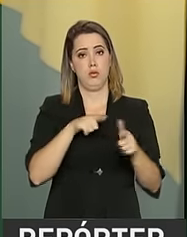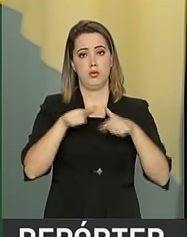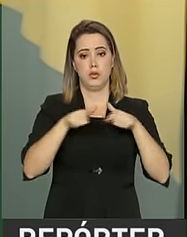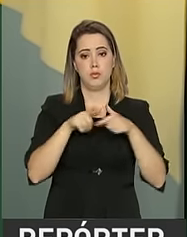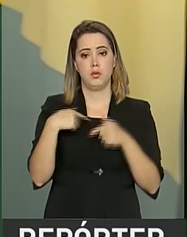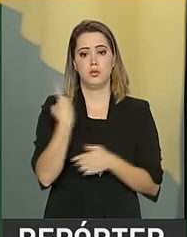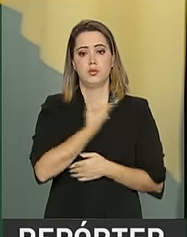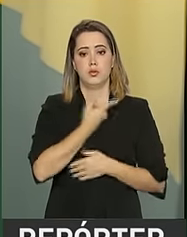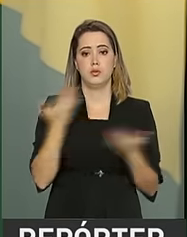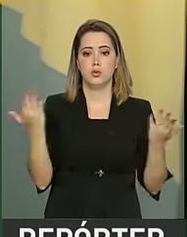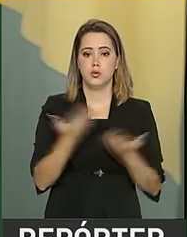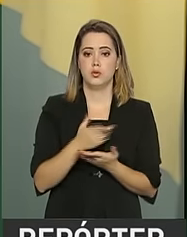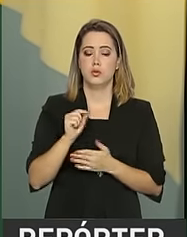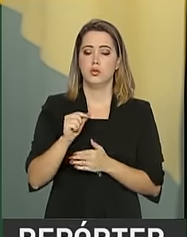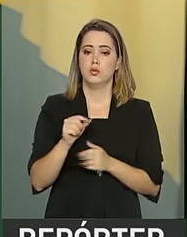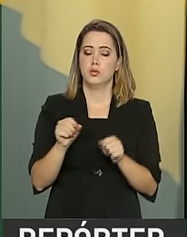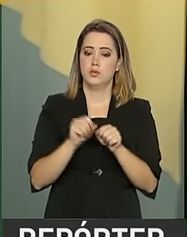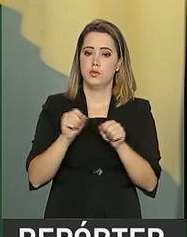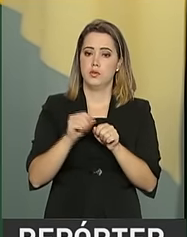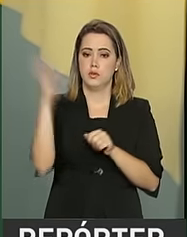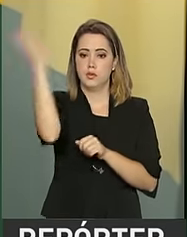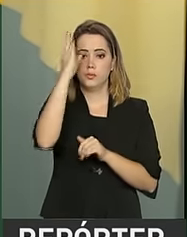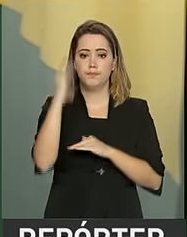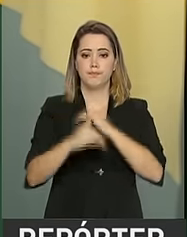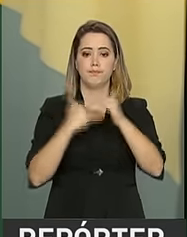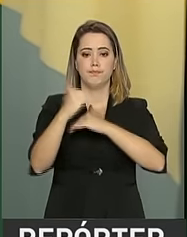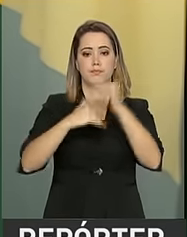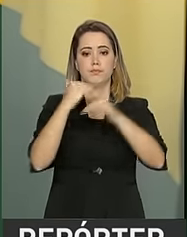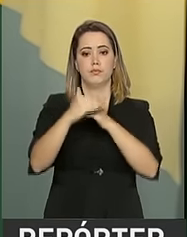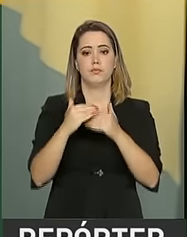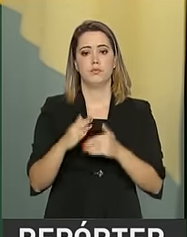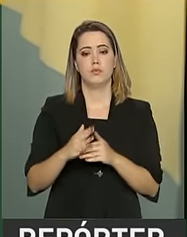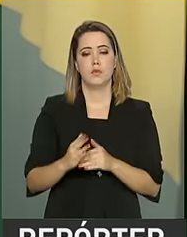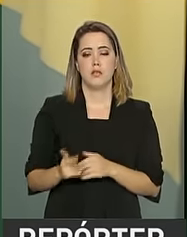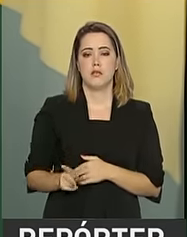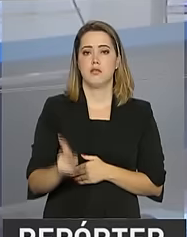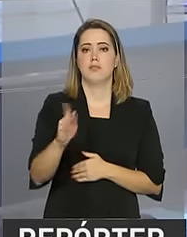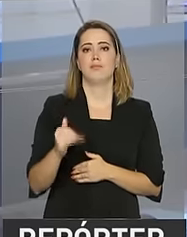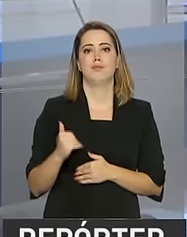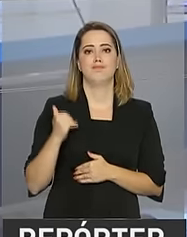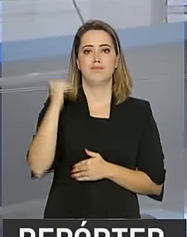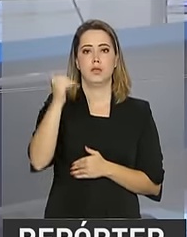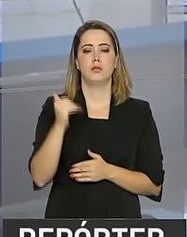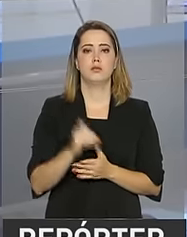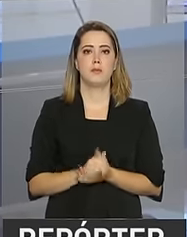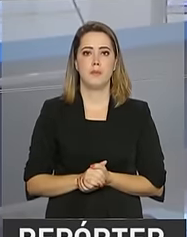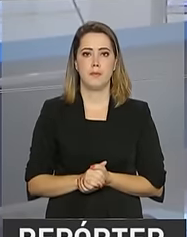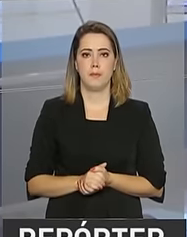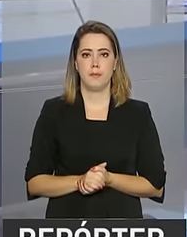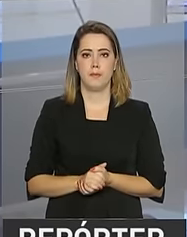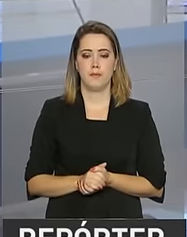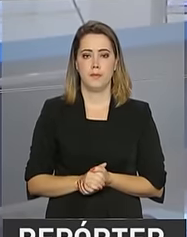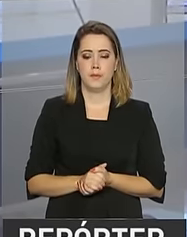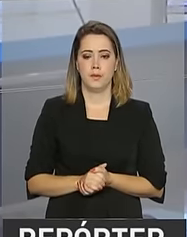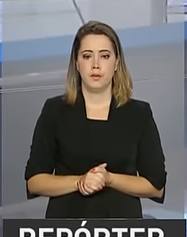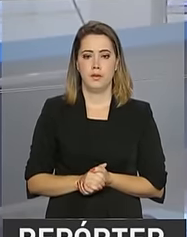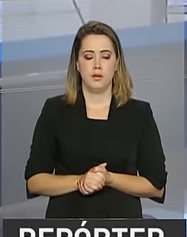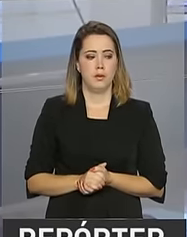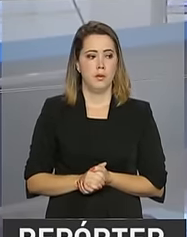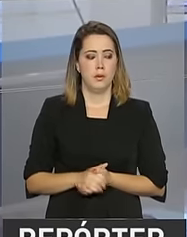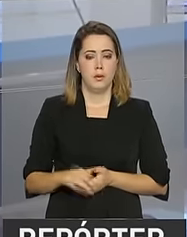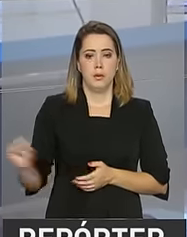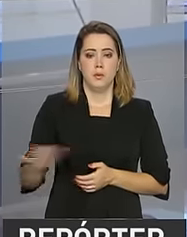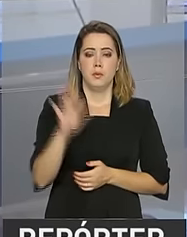hoje praticamos faz o Brasil desenvolvesse cada vez mais a inflação oficial em